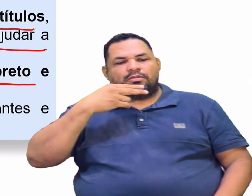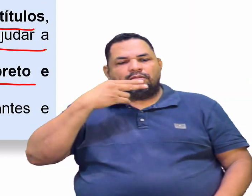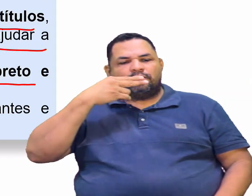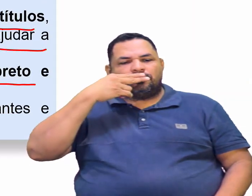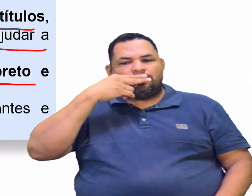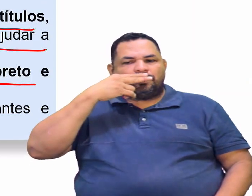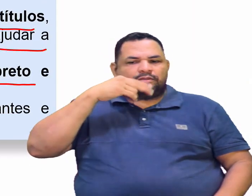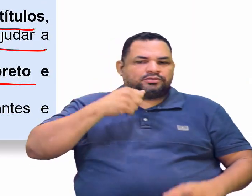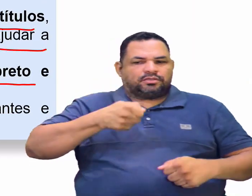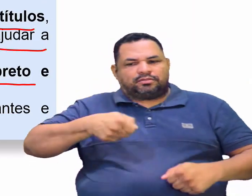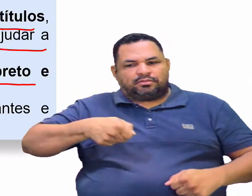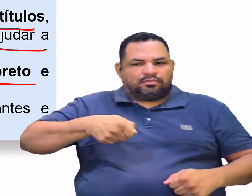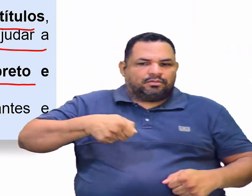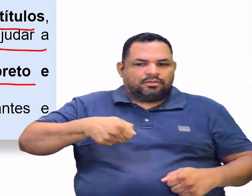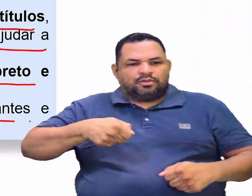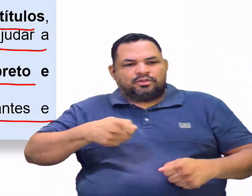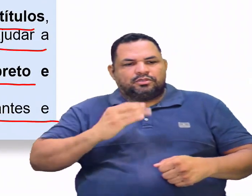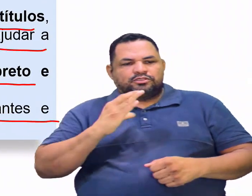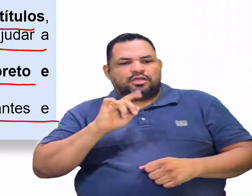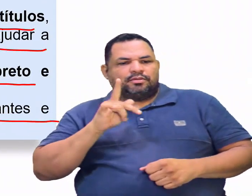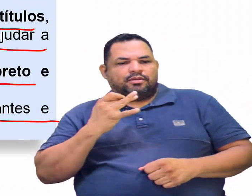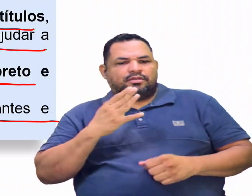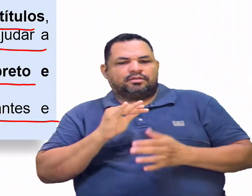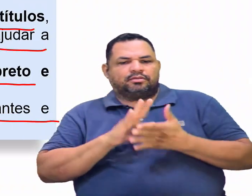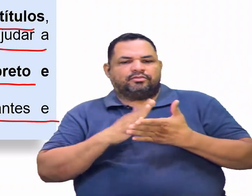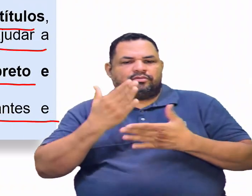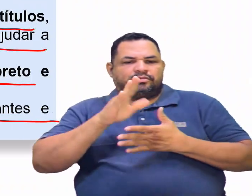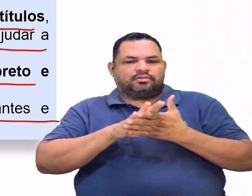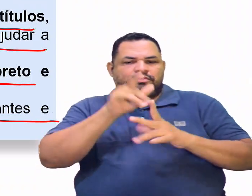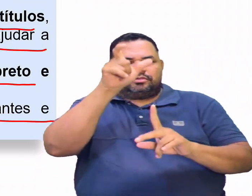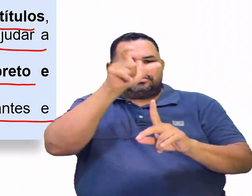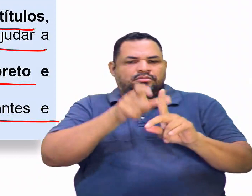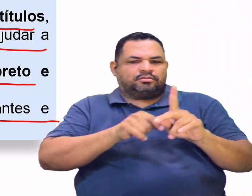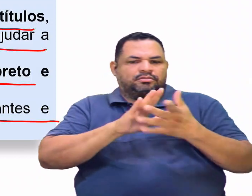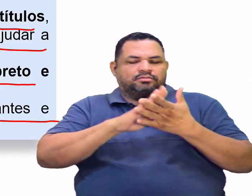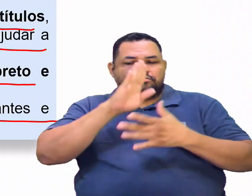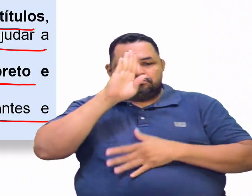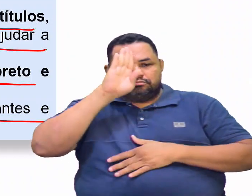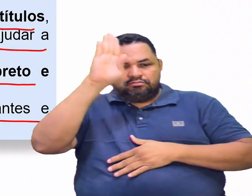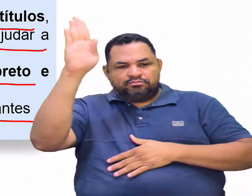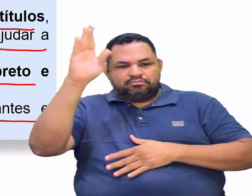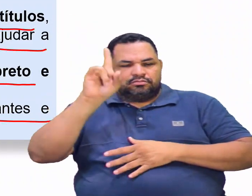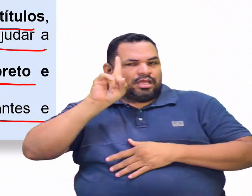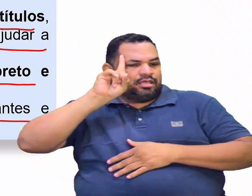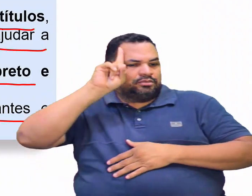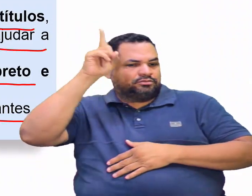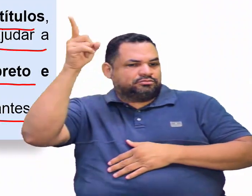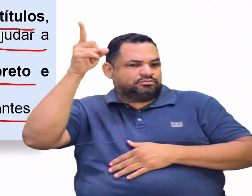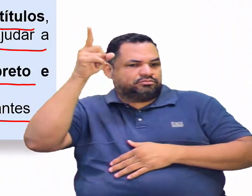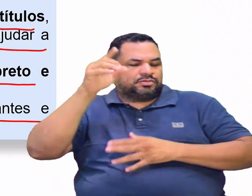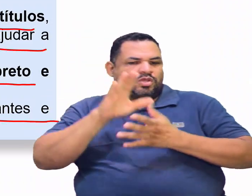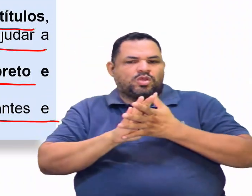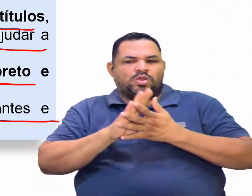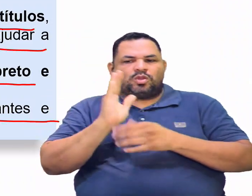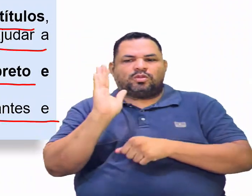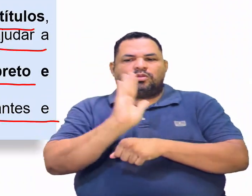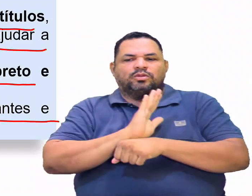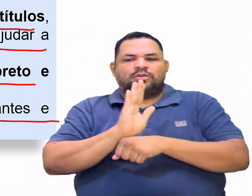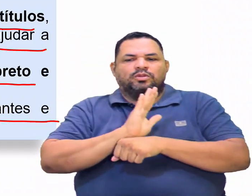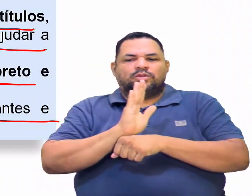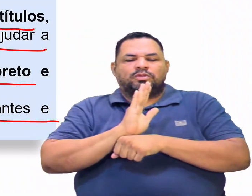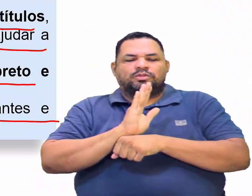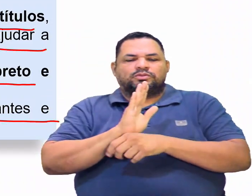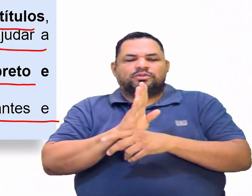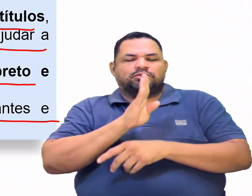uma das personalidades mais marcantes e criativas da era do cinema mudo, porque ele